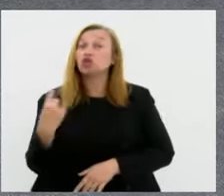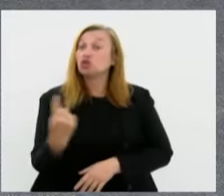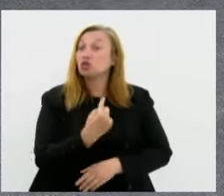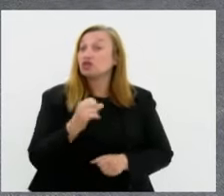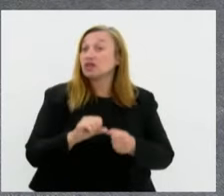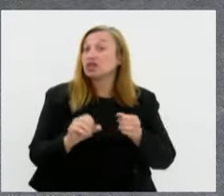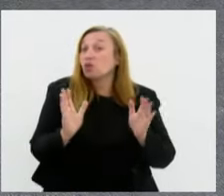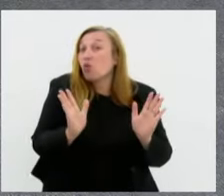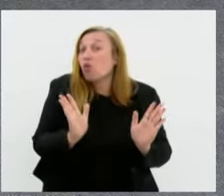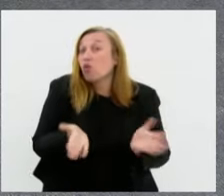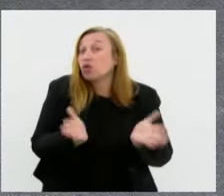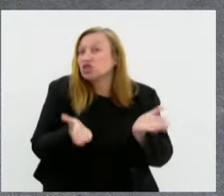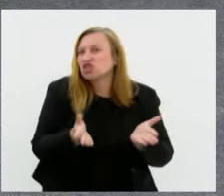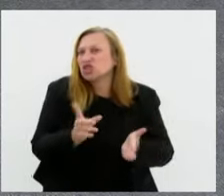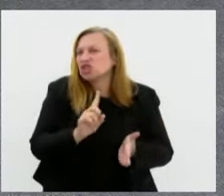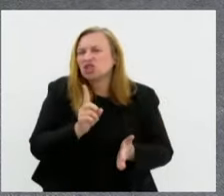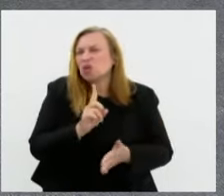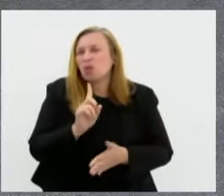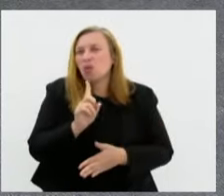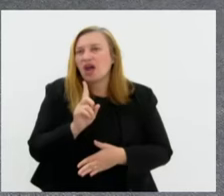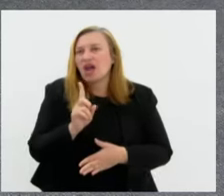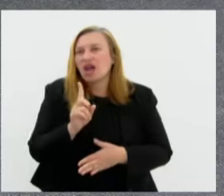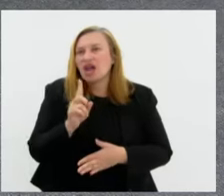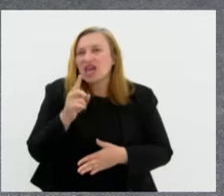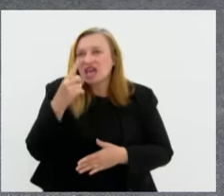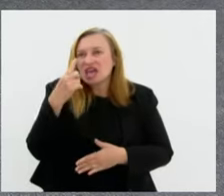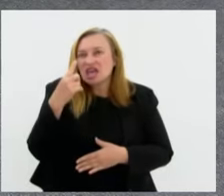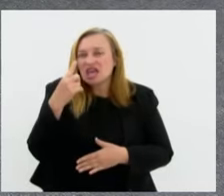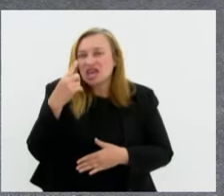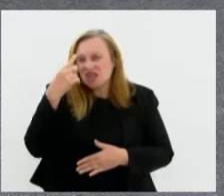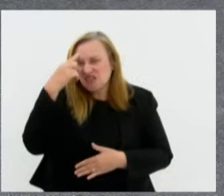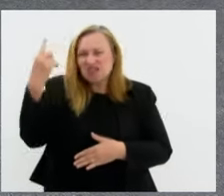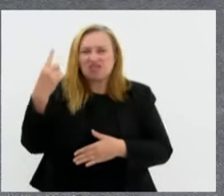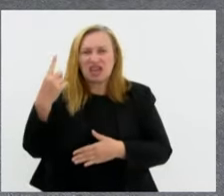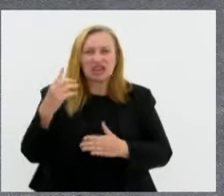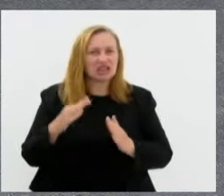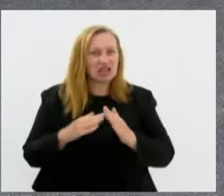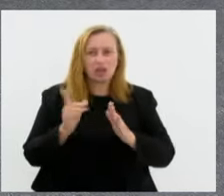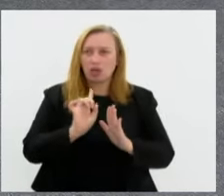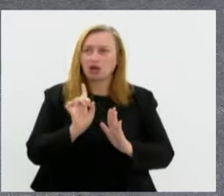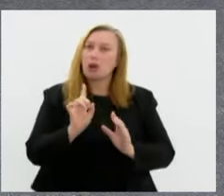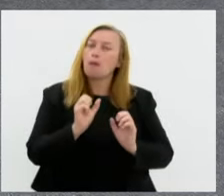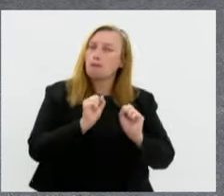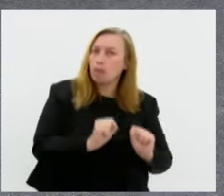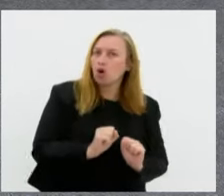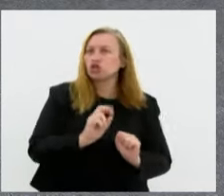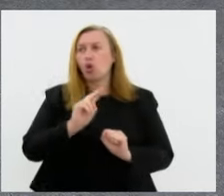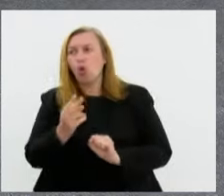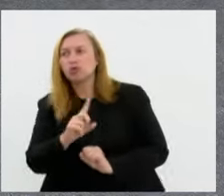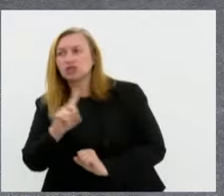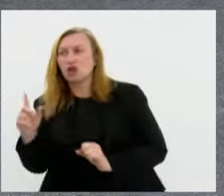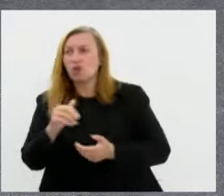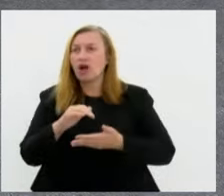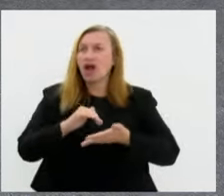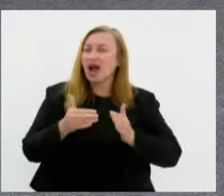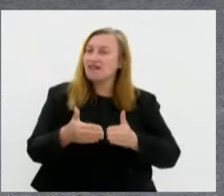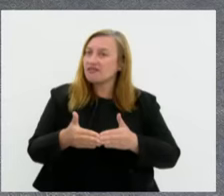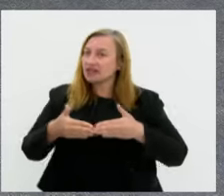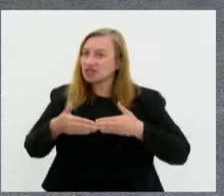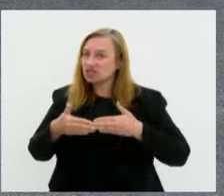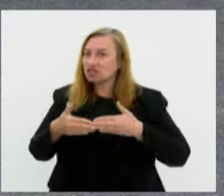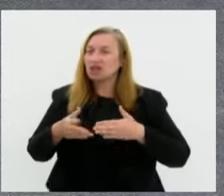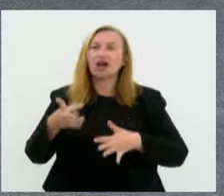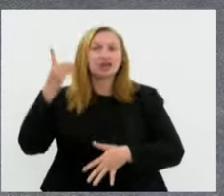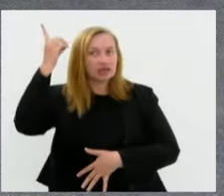fazendo aqui hoje não é uma invenção dessa casa, se nós podemos ou não afastar a